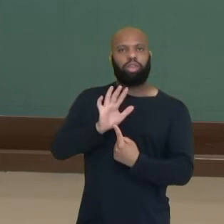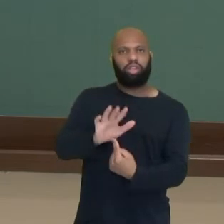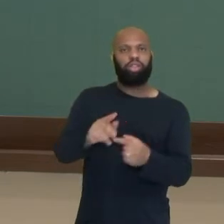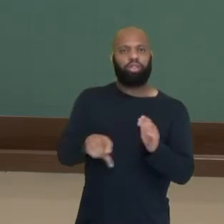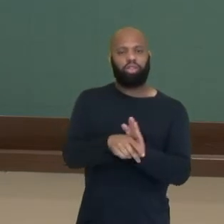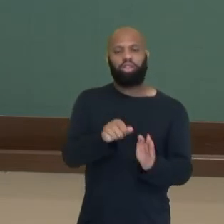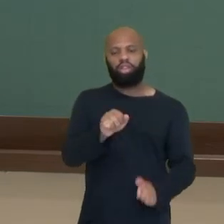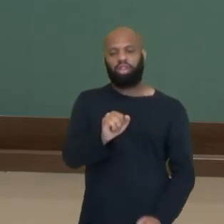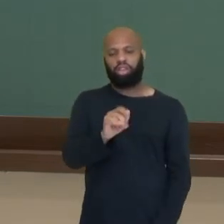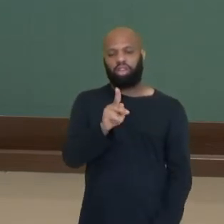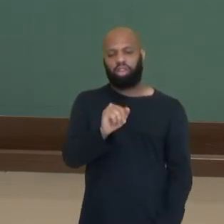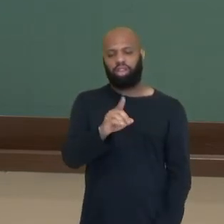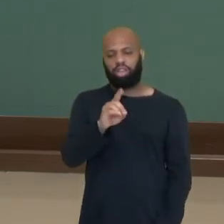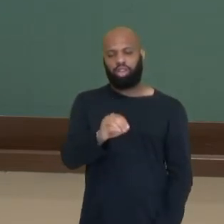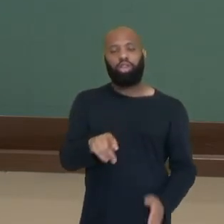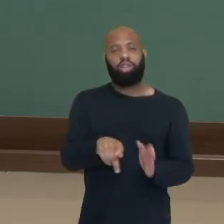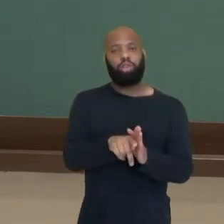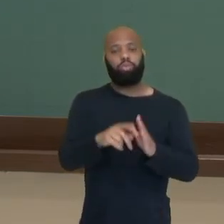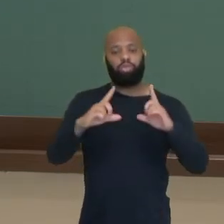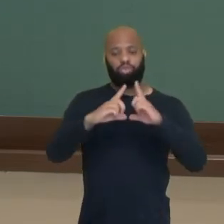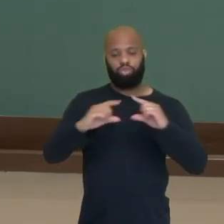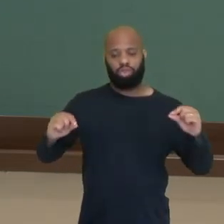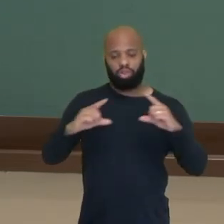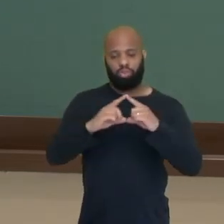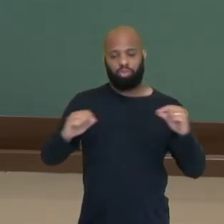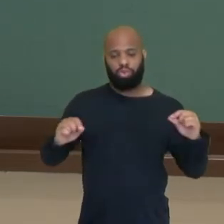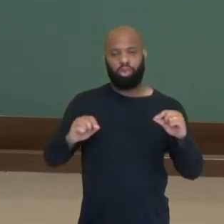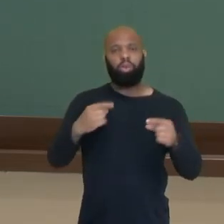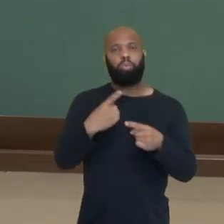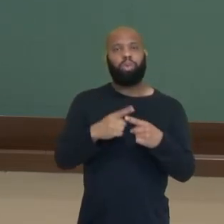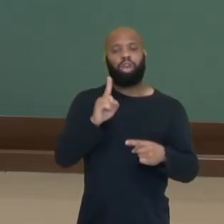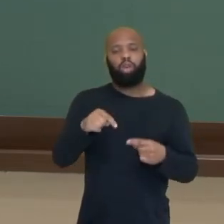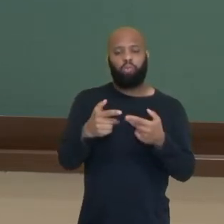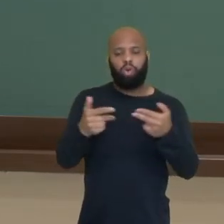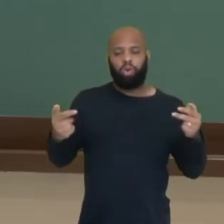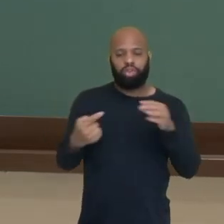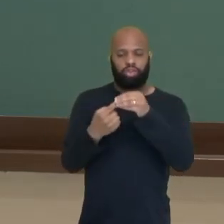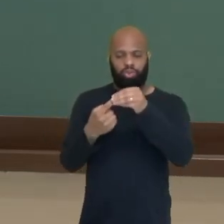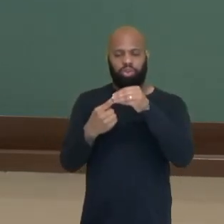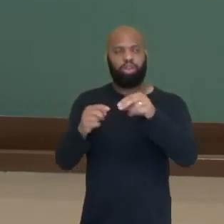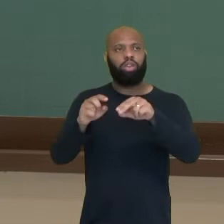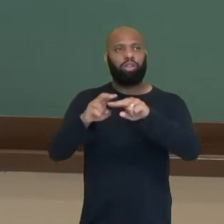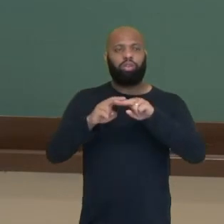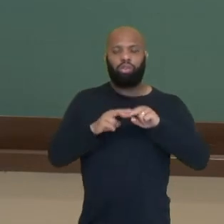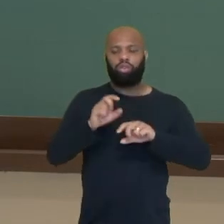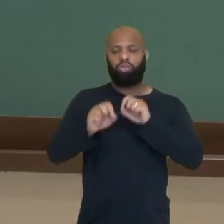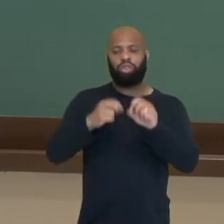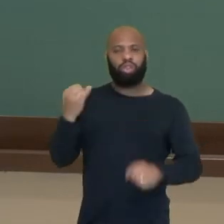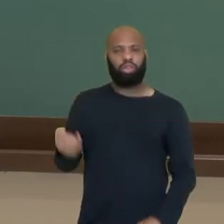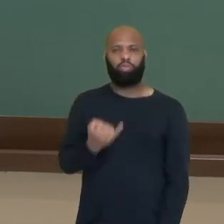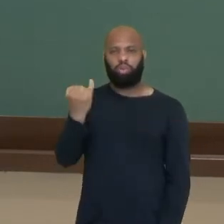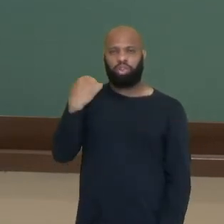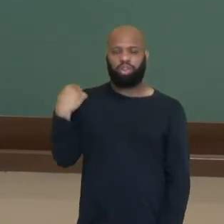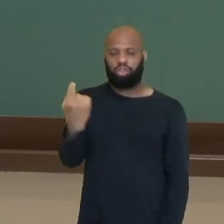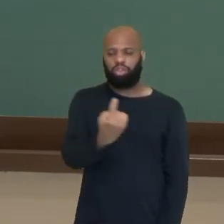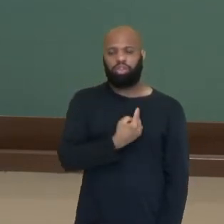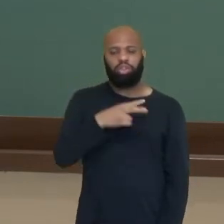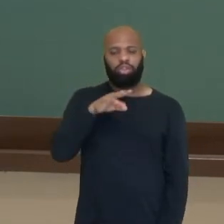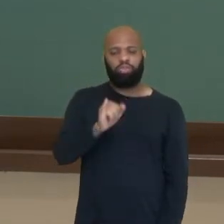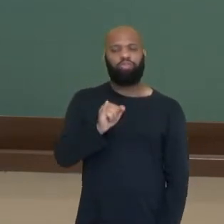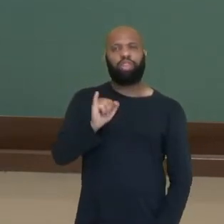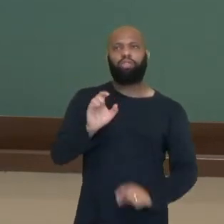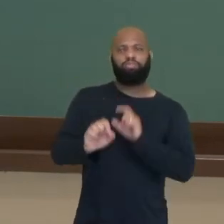Japão. Por isso a importância, para que seja uma coisa única. Por isso, sempre a importância de nós falarmos